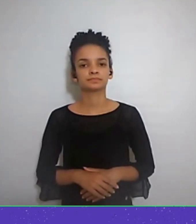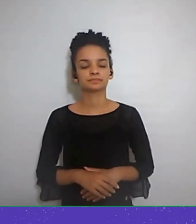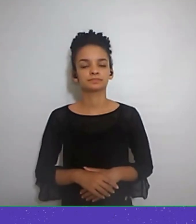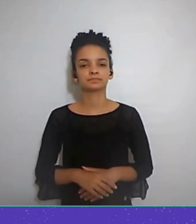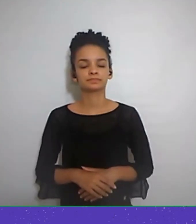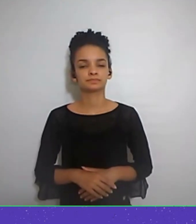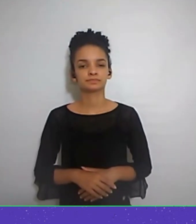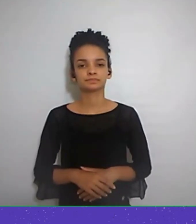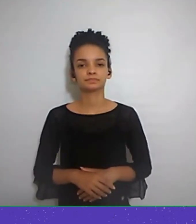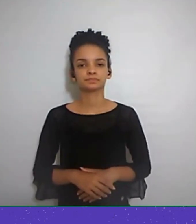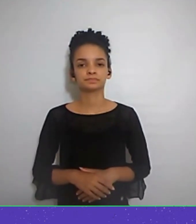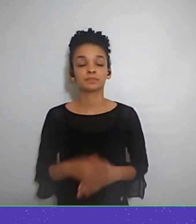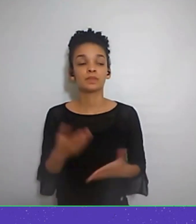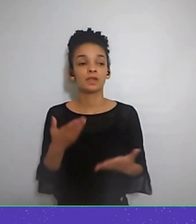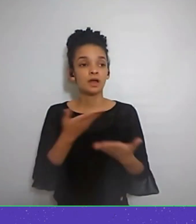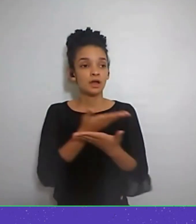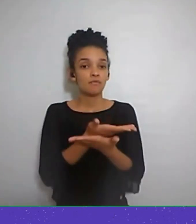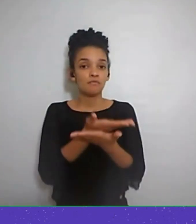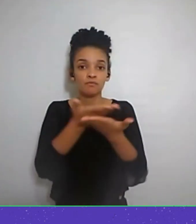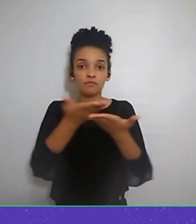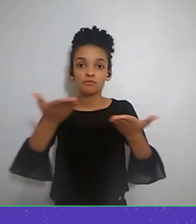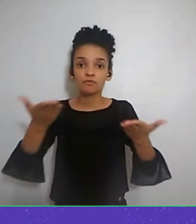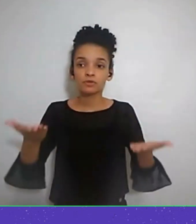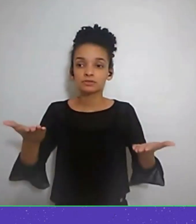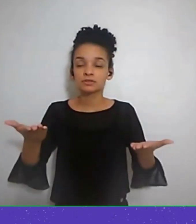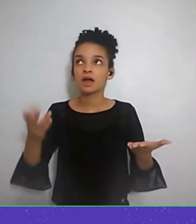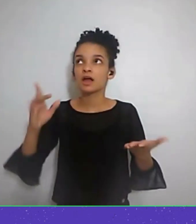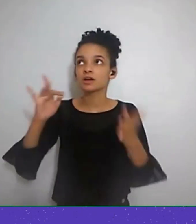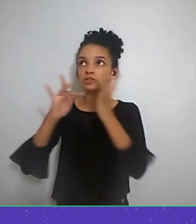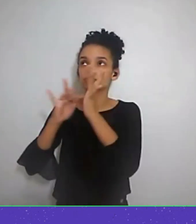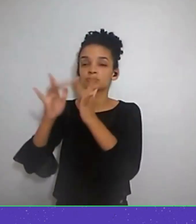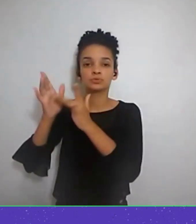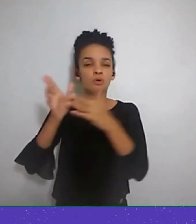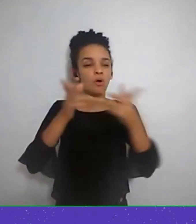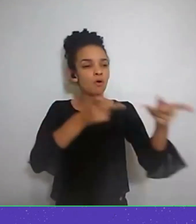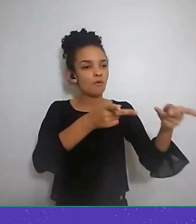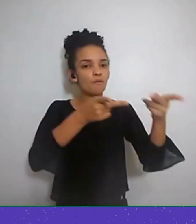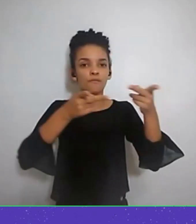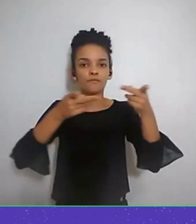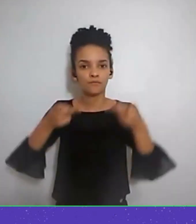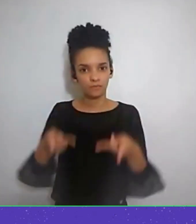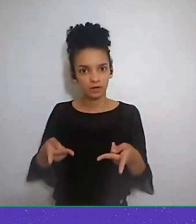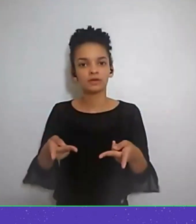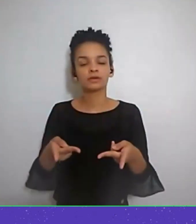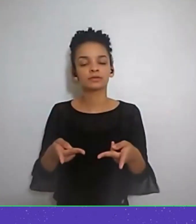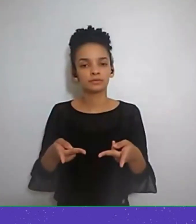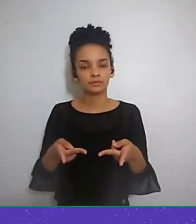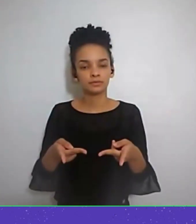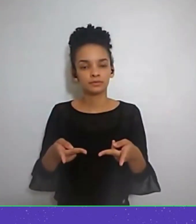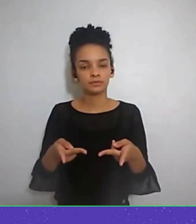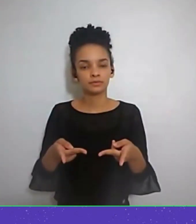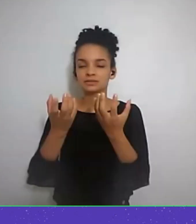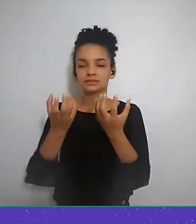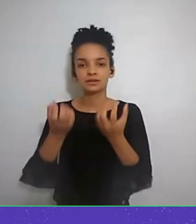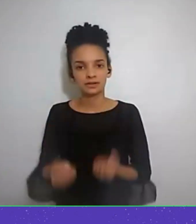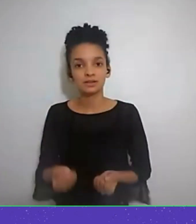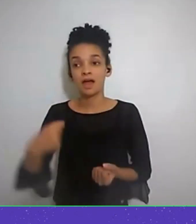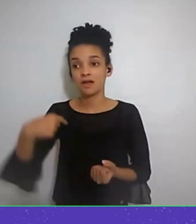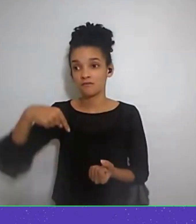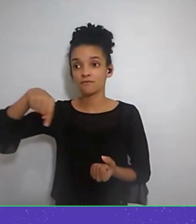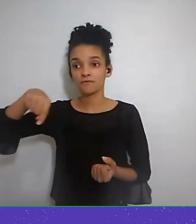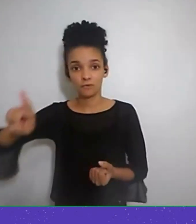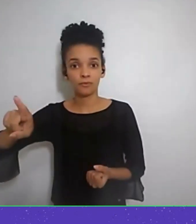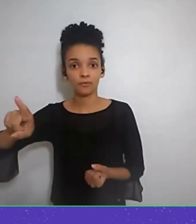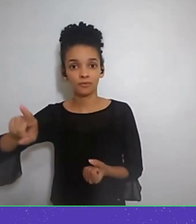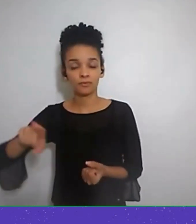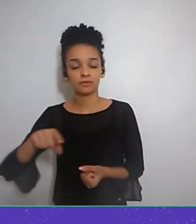receberam convite do Senhor para tomar o seu jugo, e vocês saíram para: